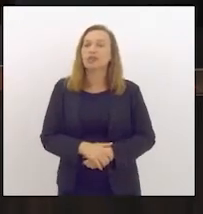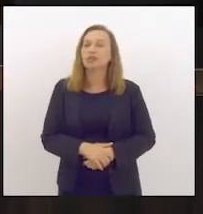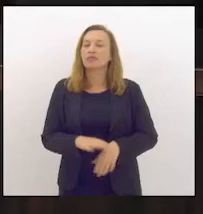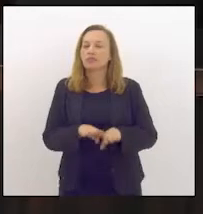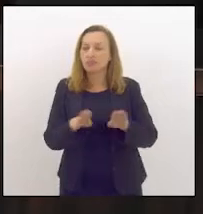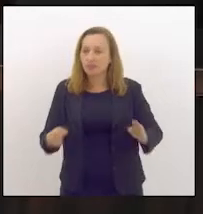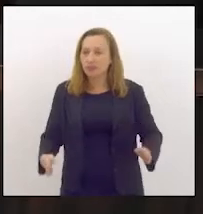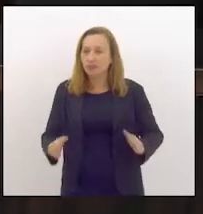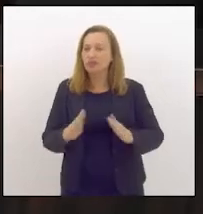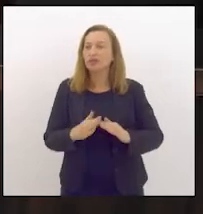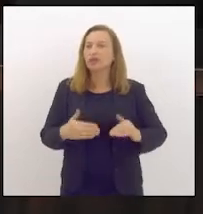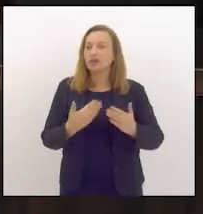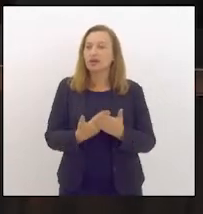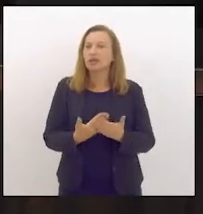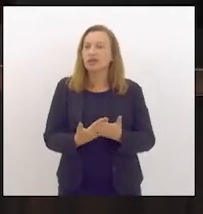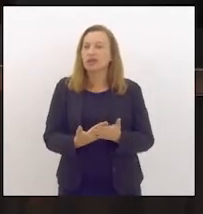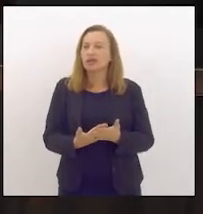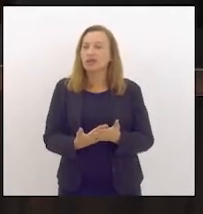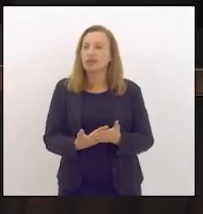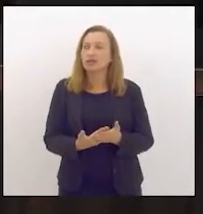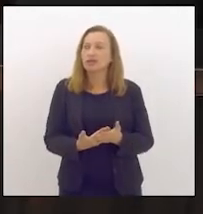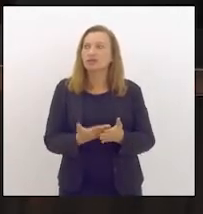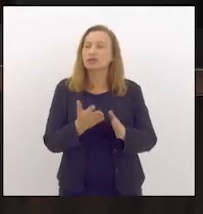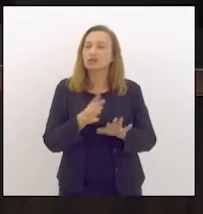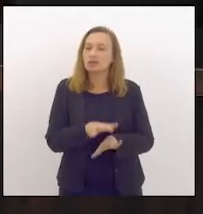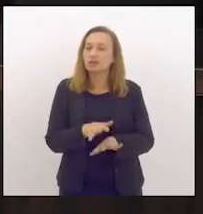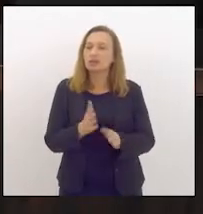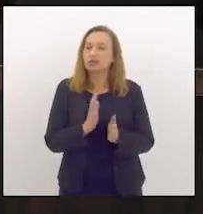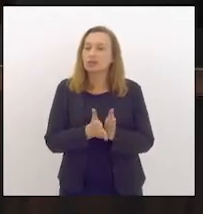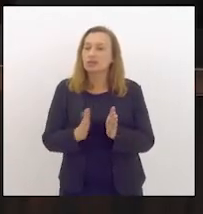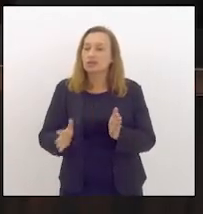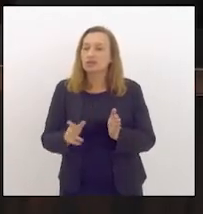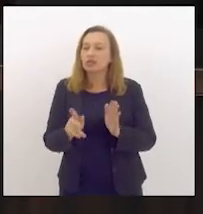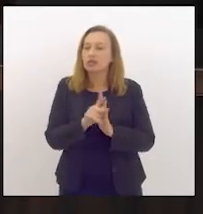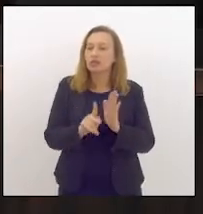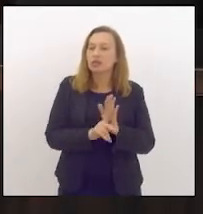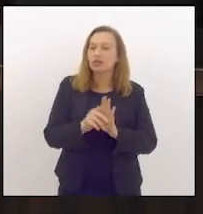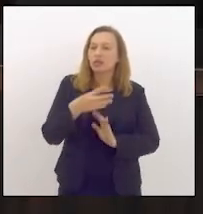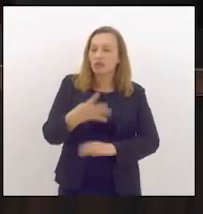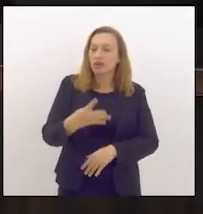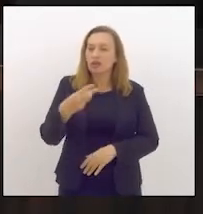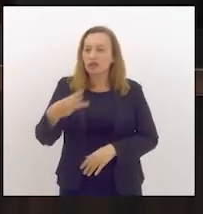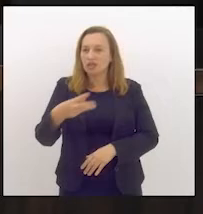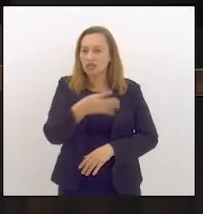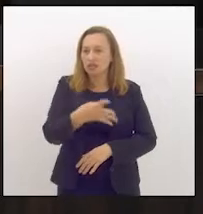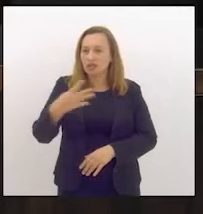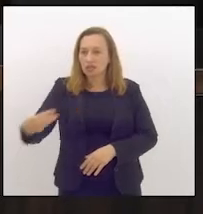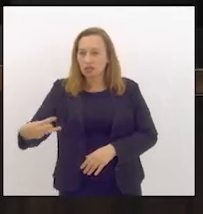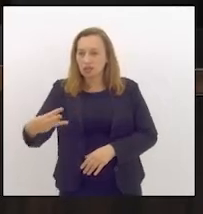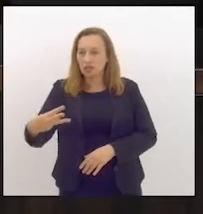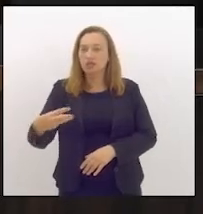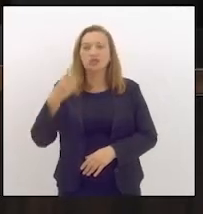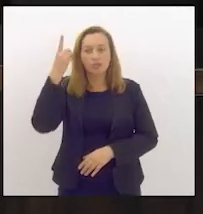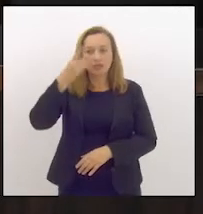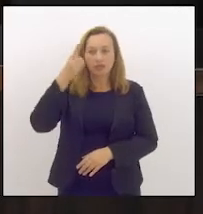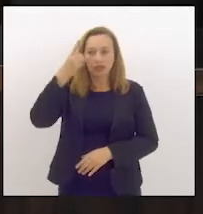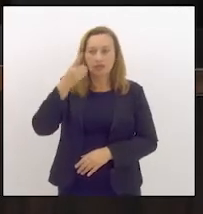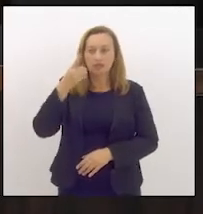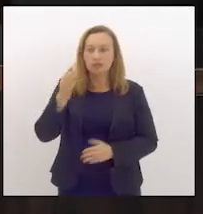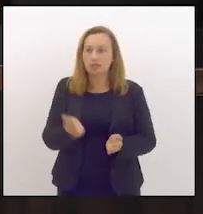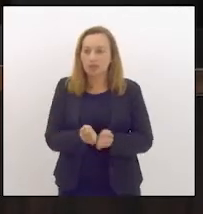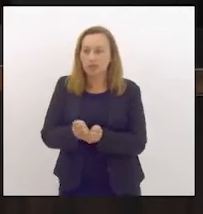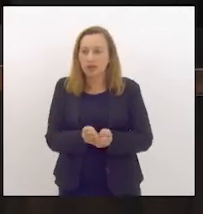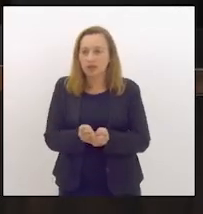sobre a mesa requerimento requerem usam na ordem do dia do projeto de lei 4343 Deputado